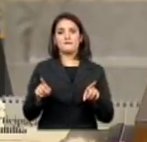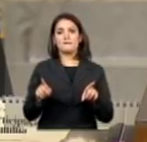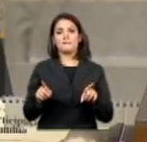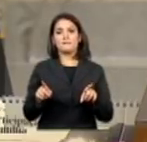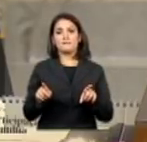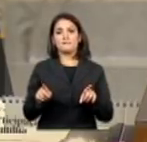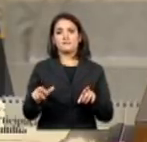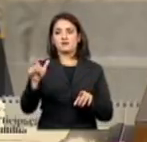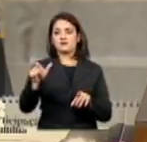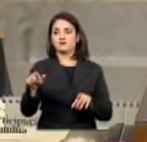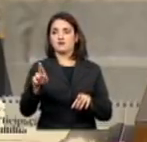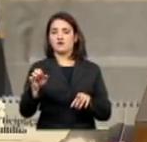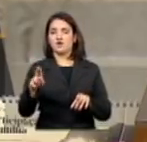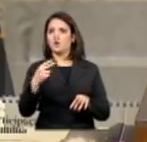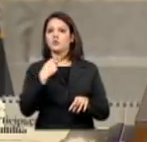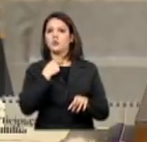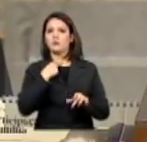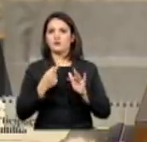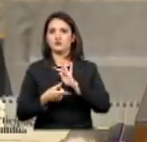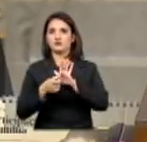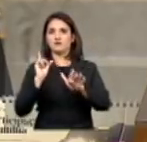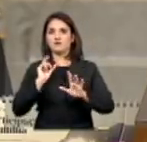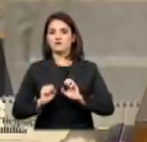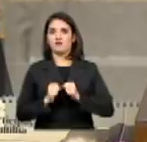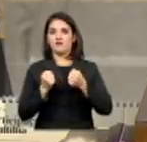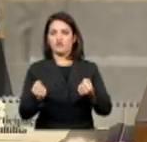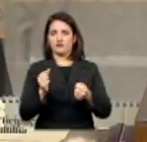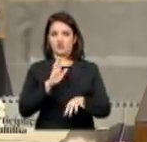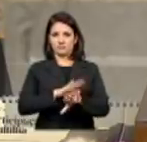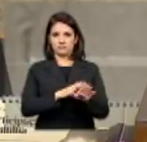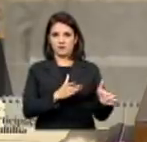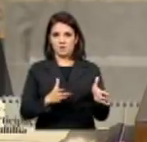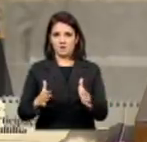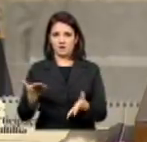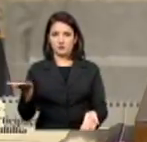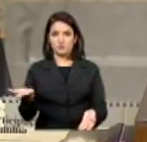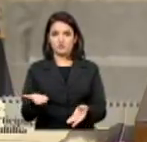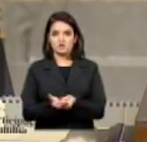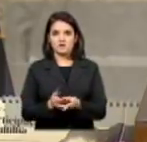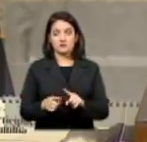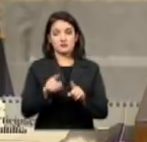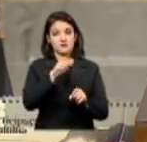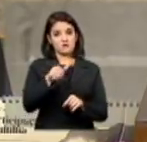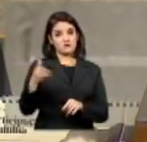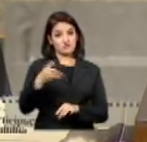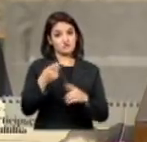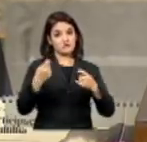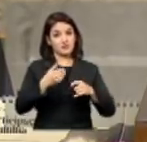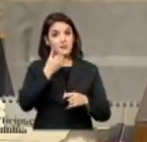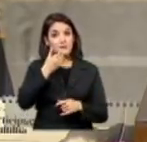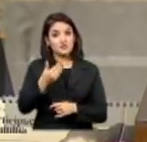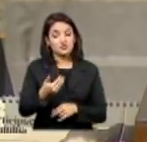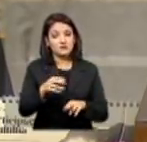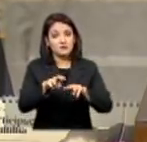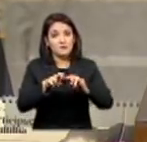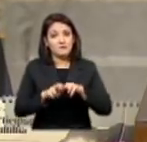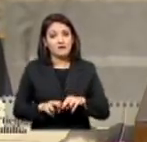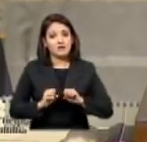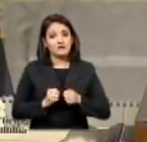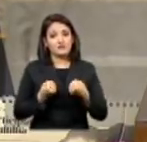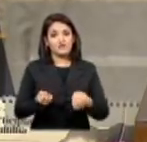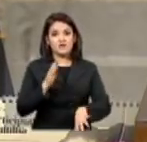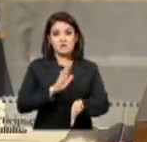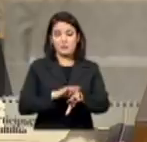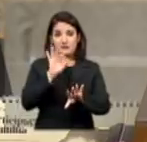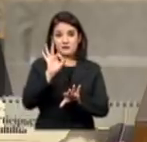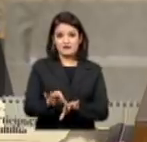pode se manifestar ao longo do processo além disso a unidade é ter sido suscitada por qual relatado num momento oportuno ou seja na primeira